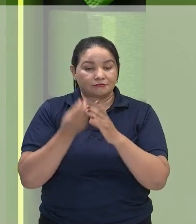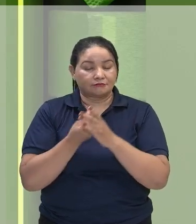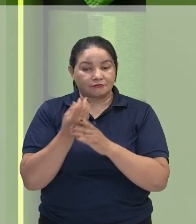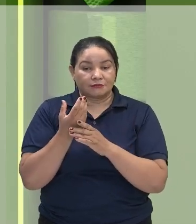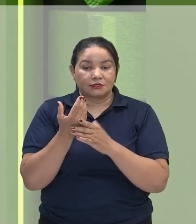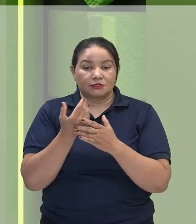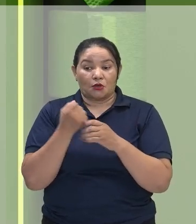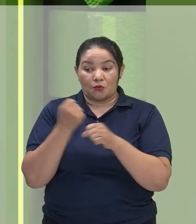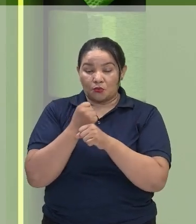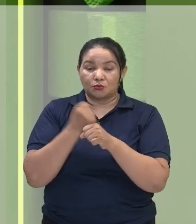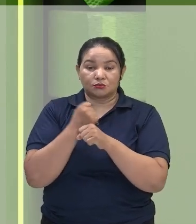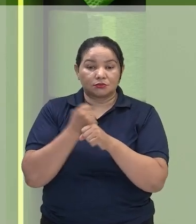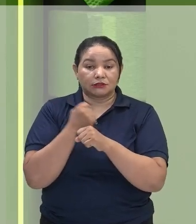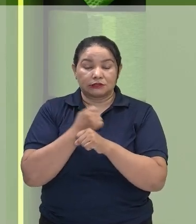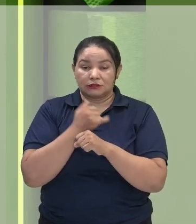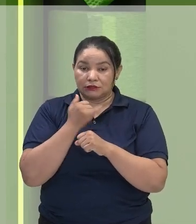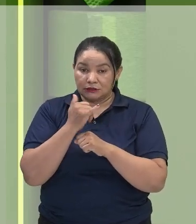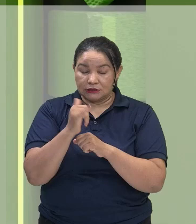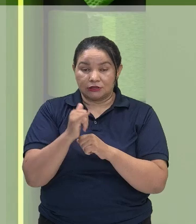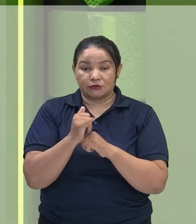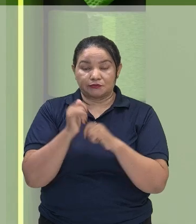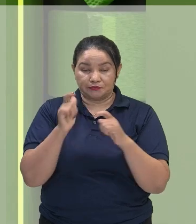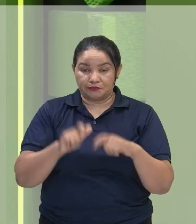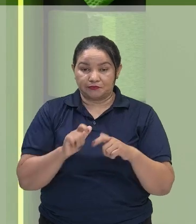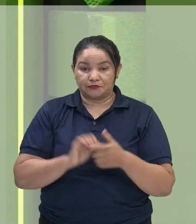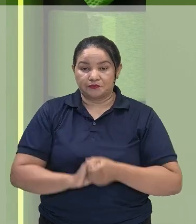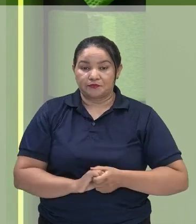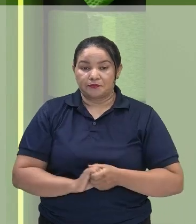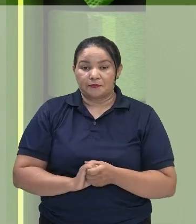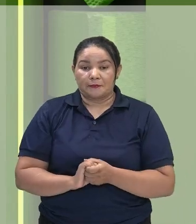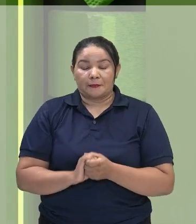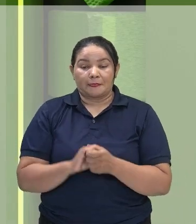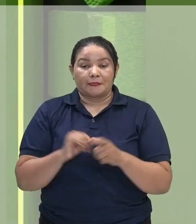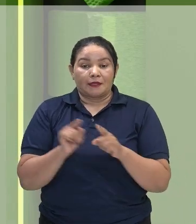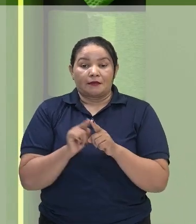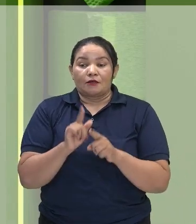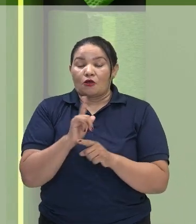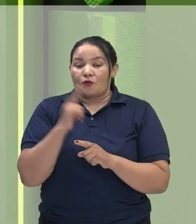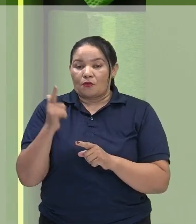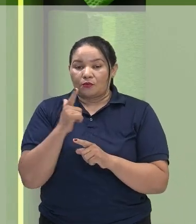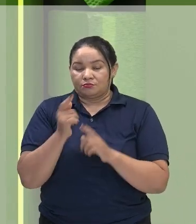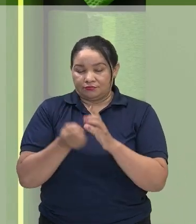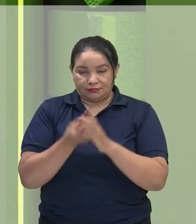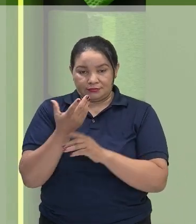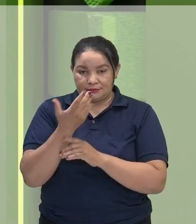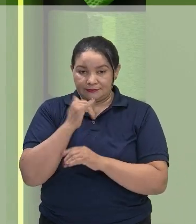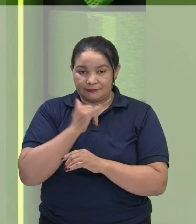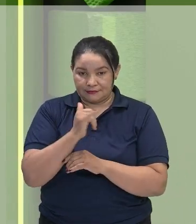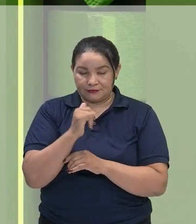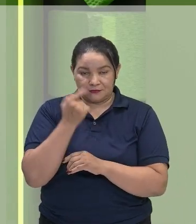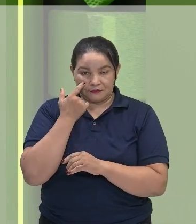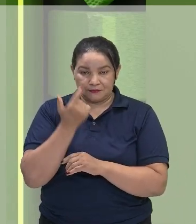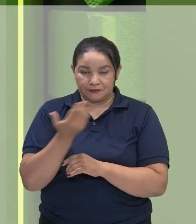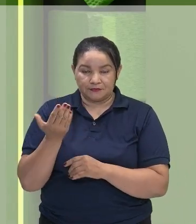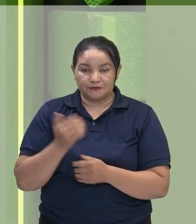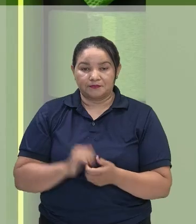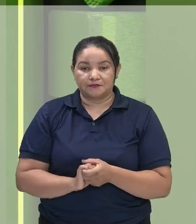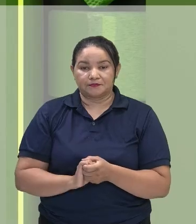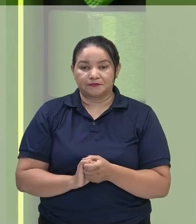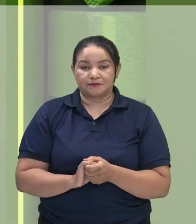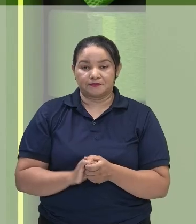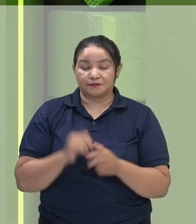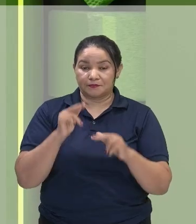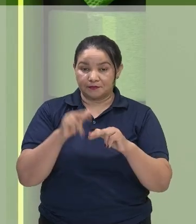nesses locais, tá? Bom, a gente ainda vai conhecer mais uma forma de produzir eletricidade, né? Que é através das